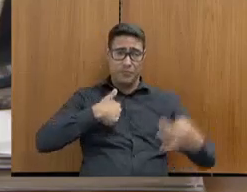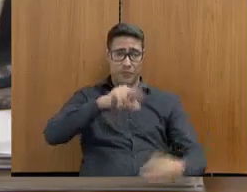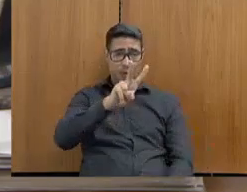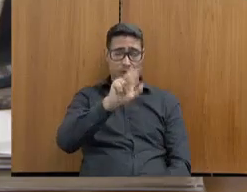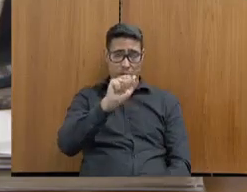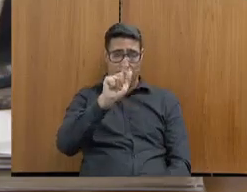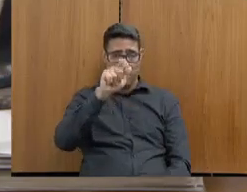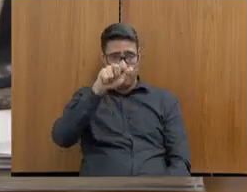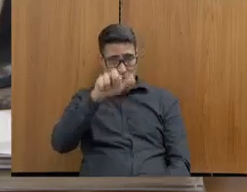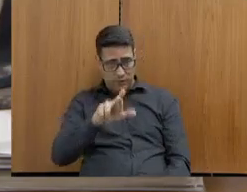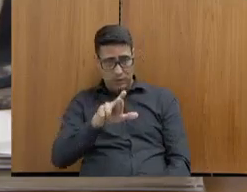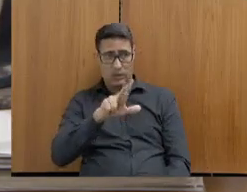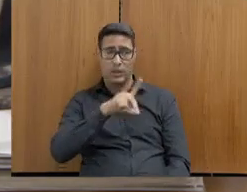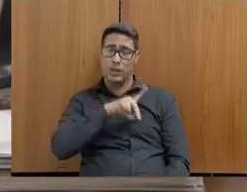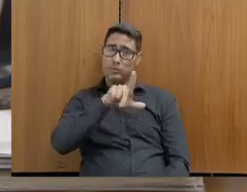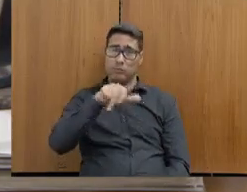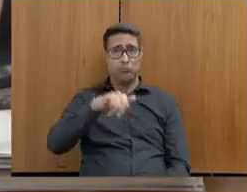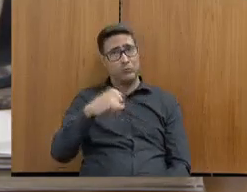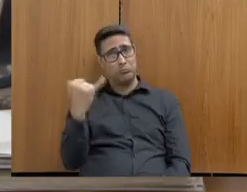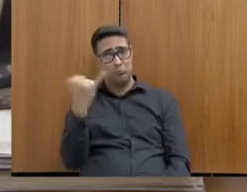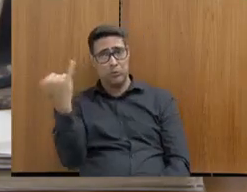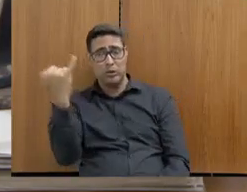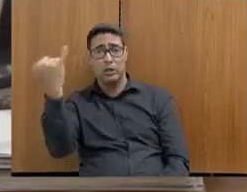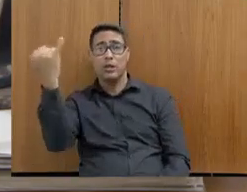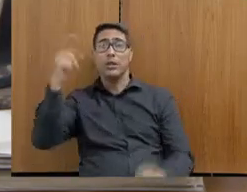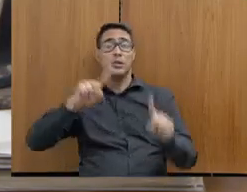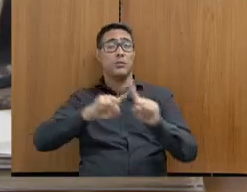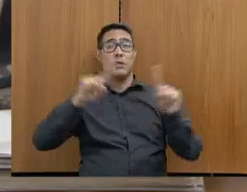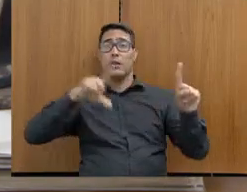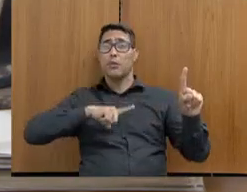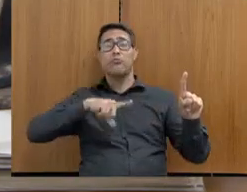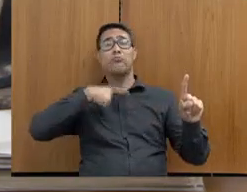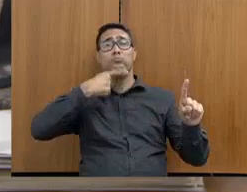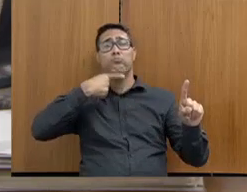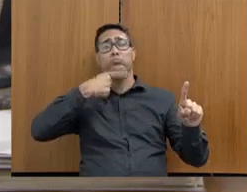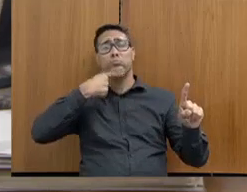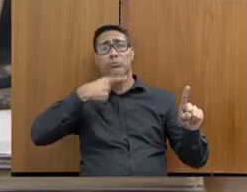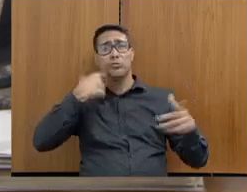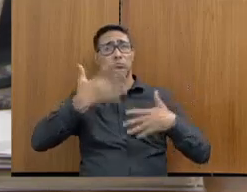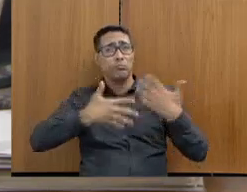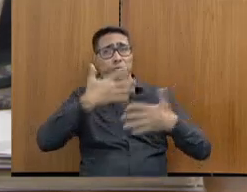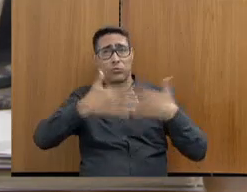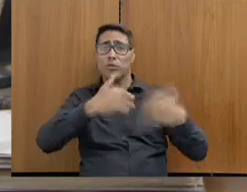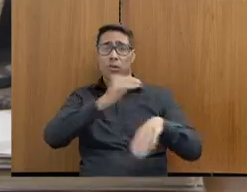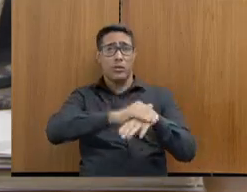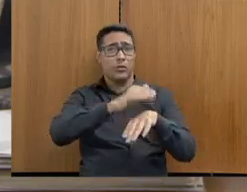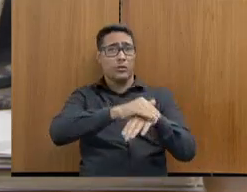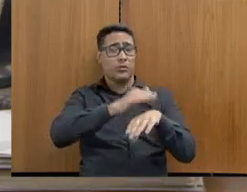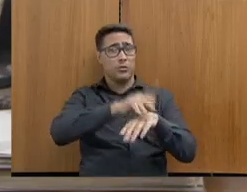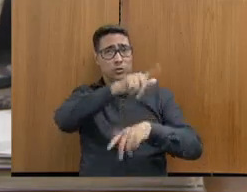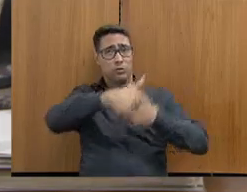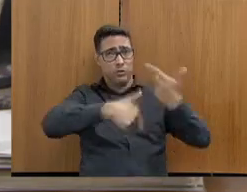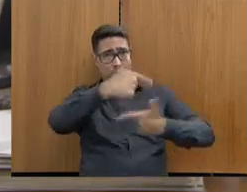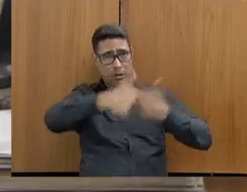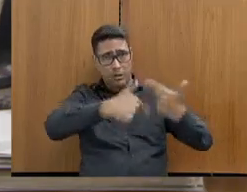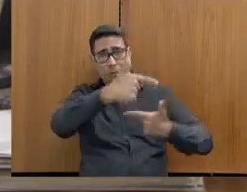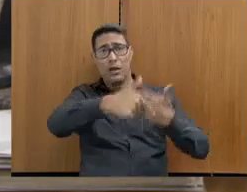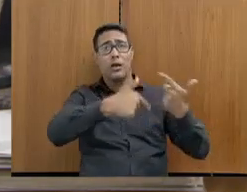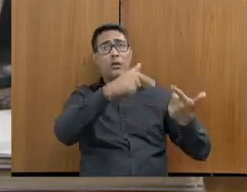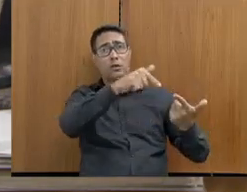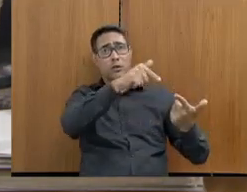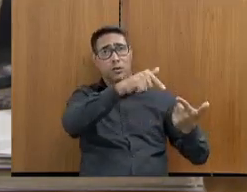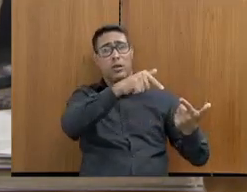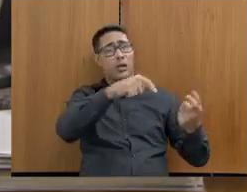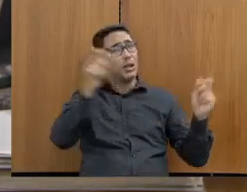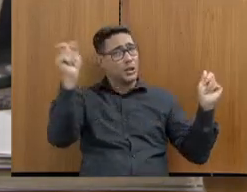evolução importante e eu não tinha dúvida Dra Letícia da sua do seu trabalho também que daria não